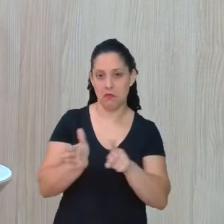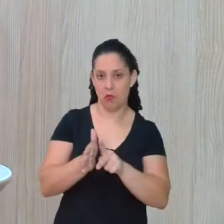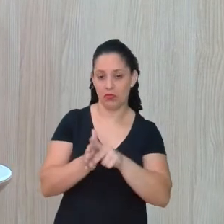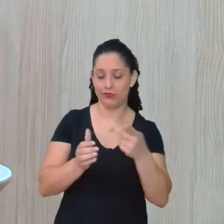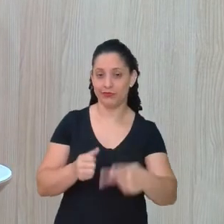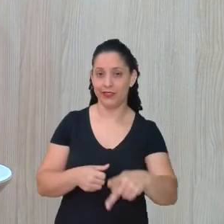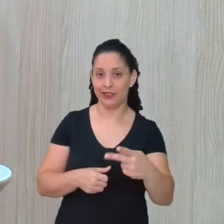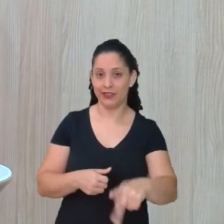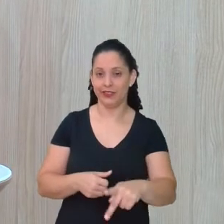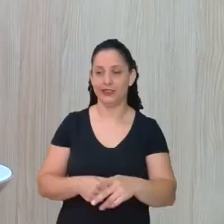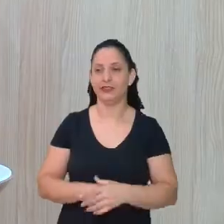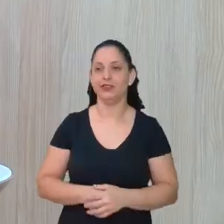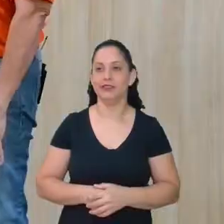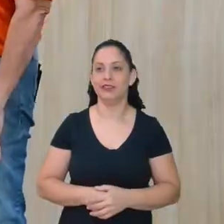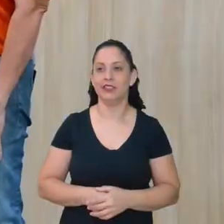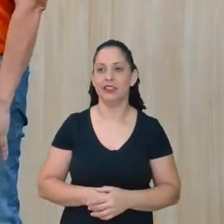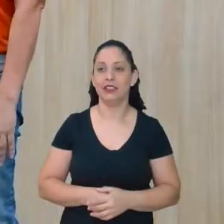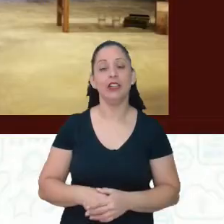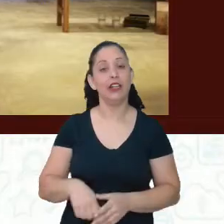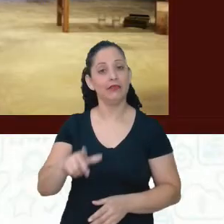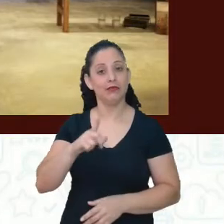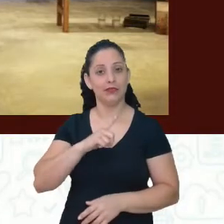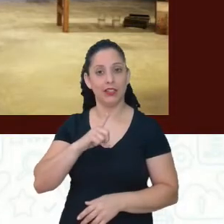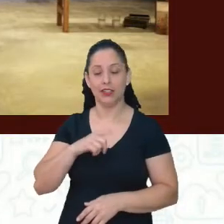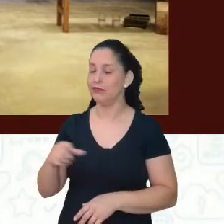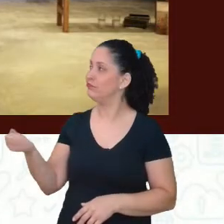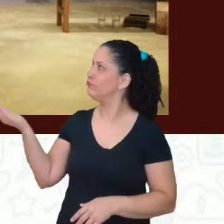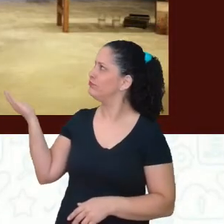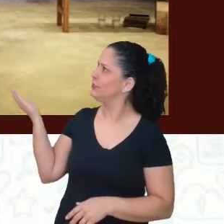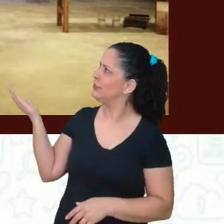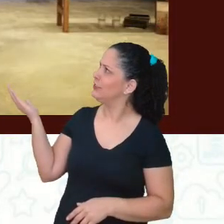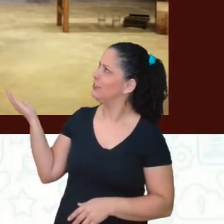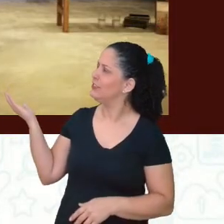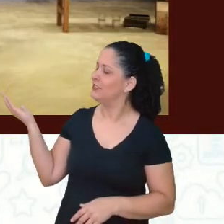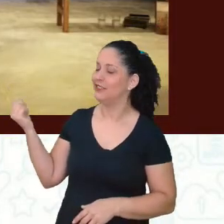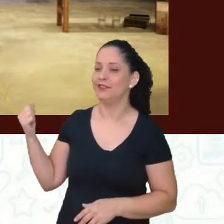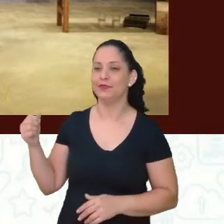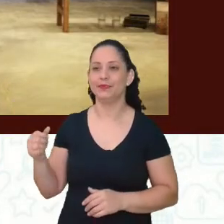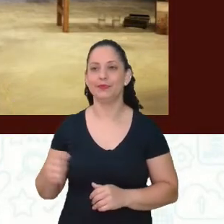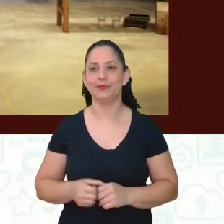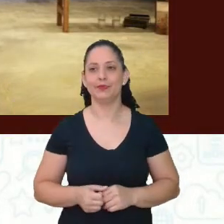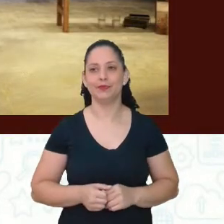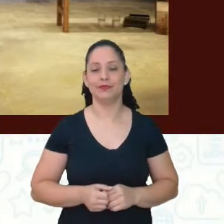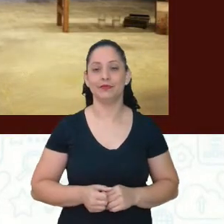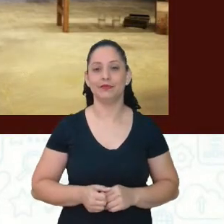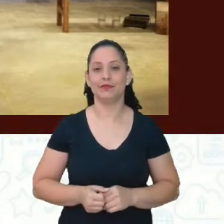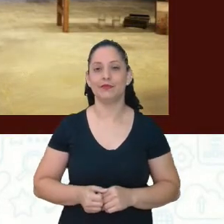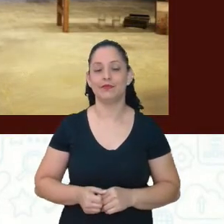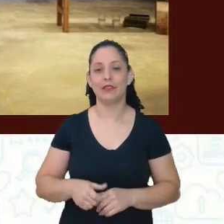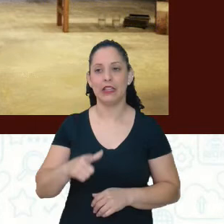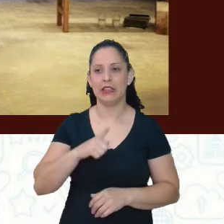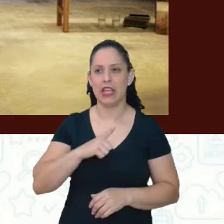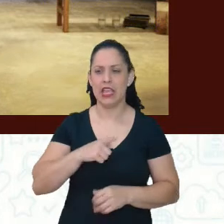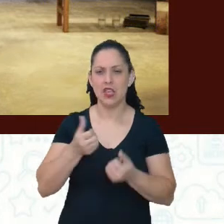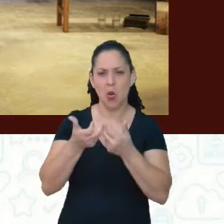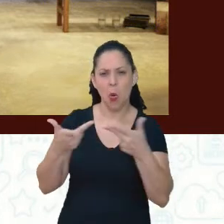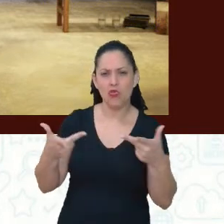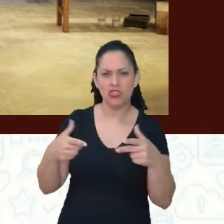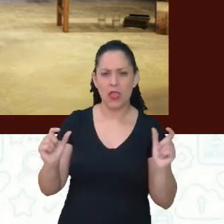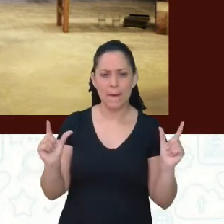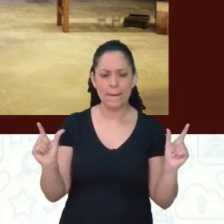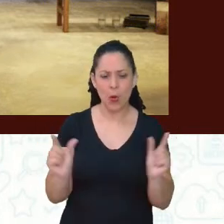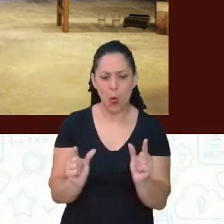exatamente. Vocês estão vendo aí na imagem, que eu coloquei de abertura, né? A gente está vendo poucos elementos de